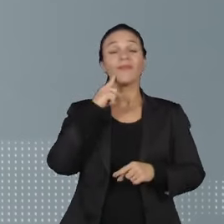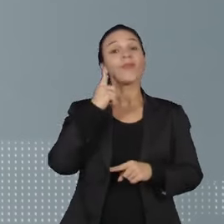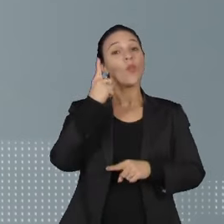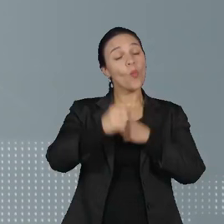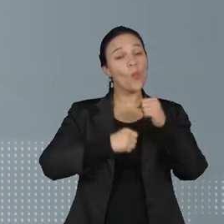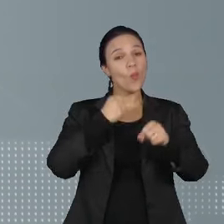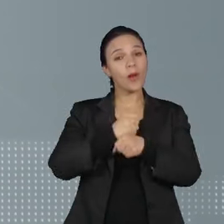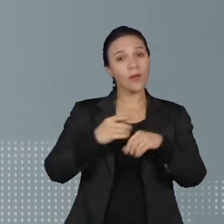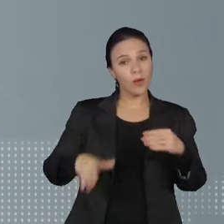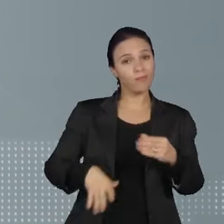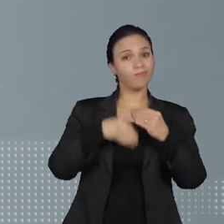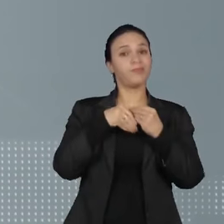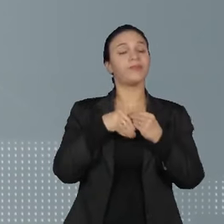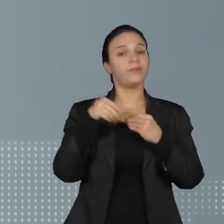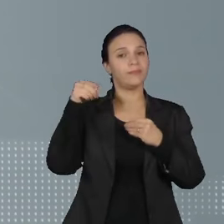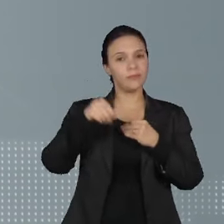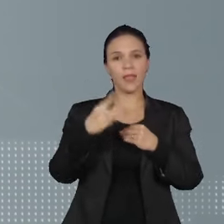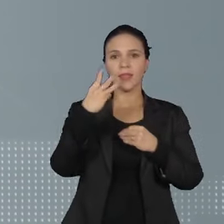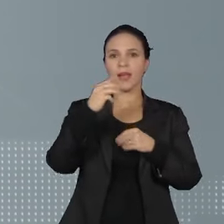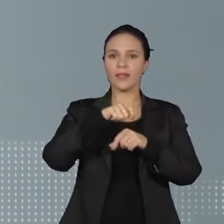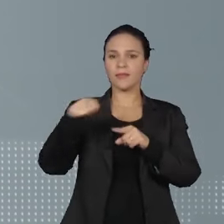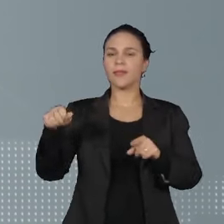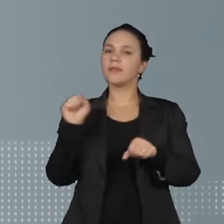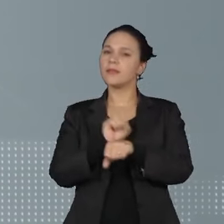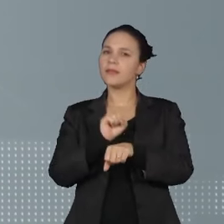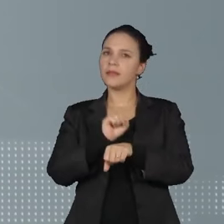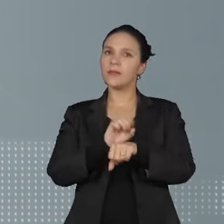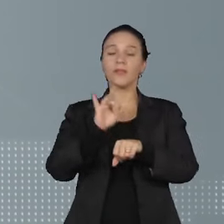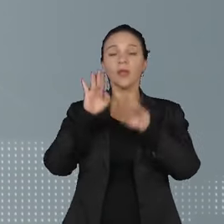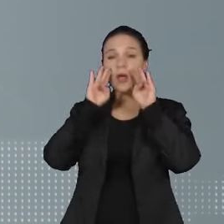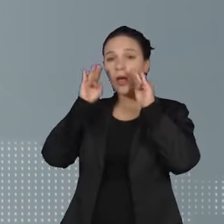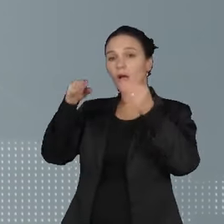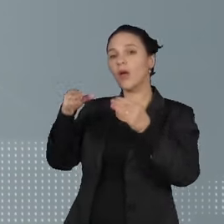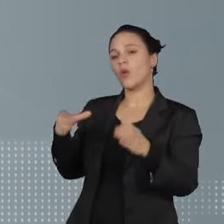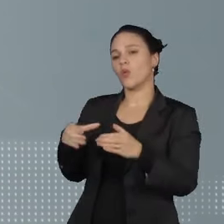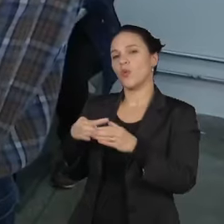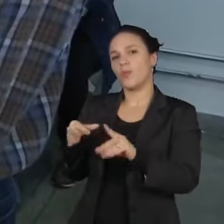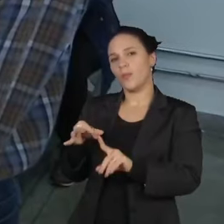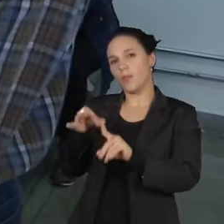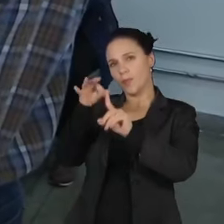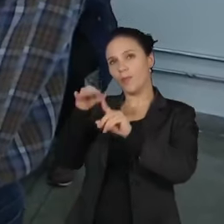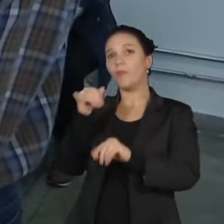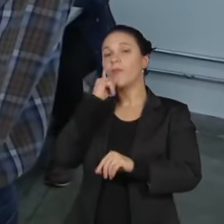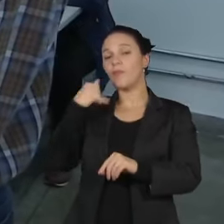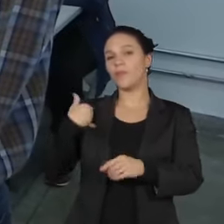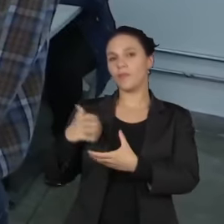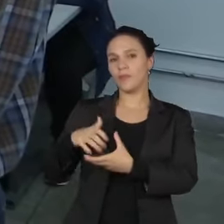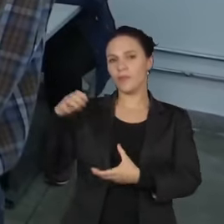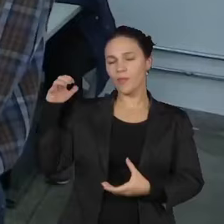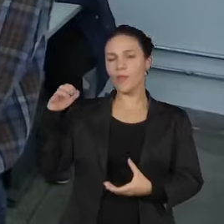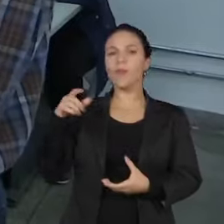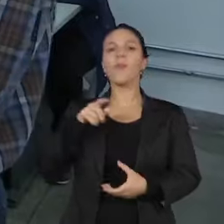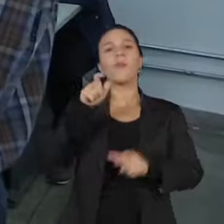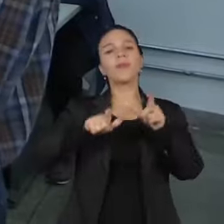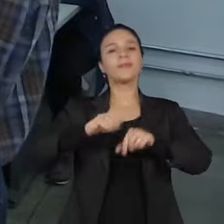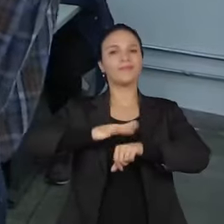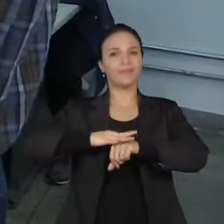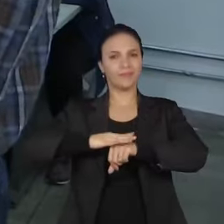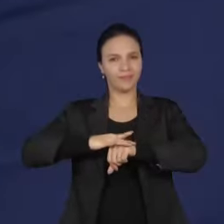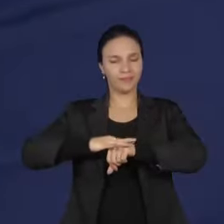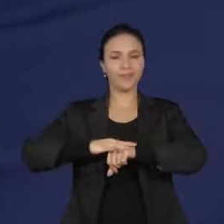de 3 meses da última vacina, é direcionado para grupos prioritários, como idosos, pessoas com